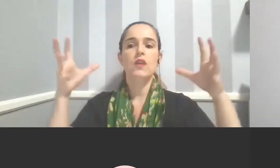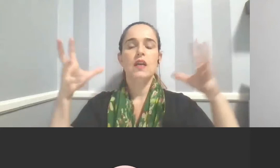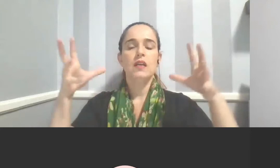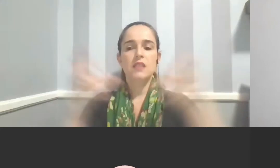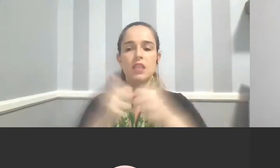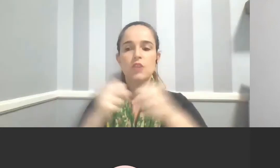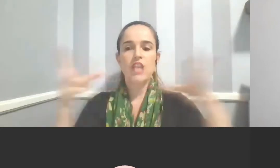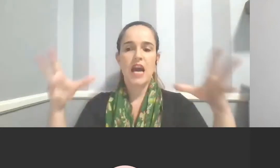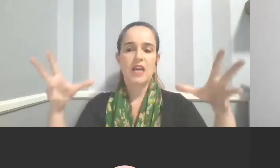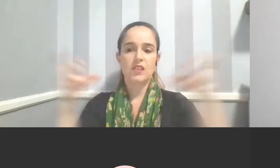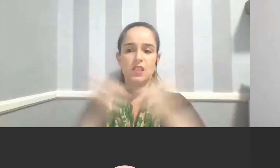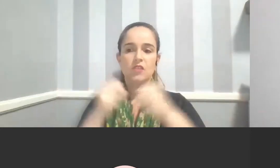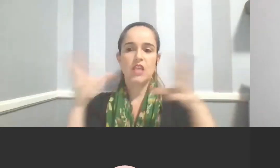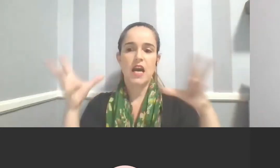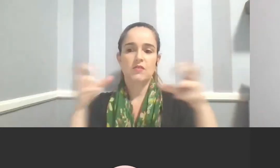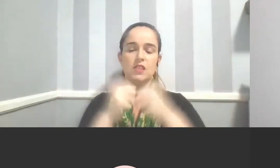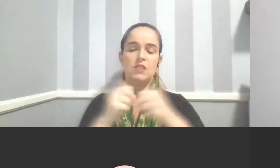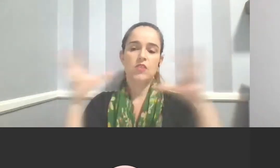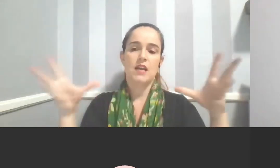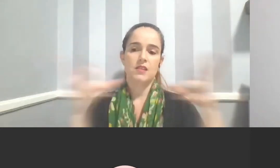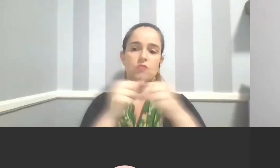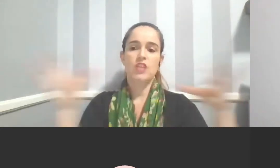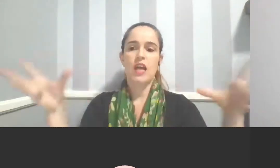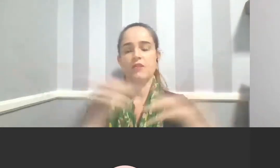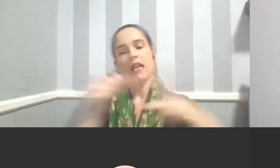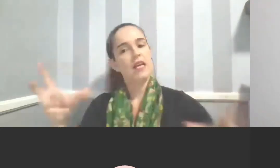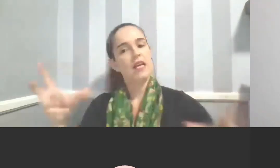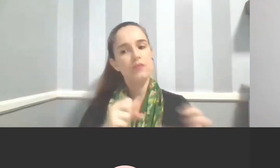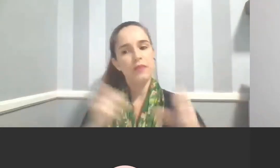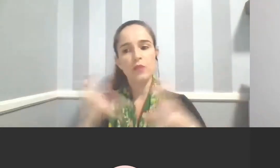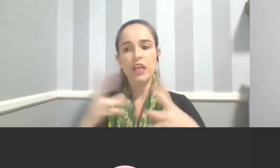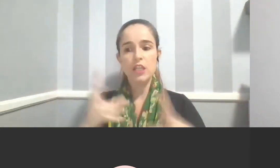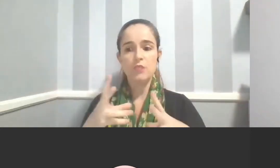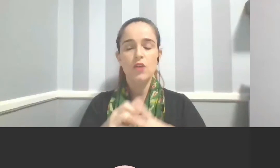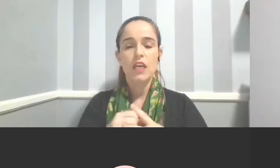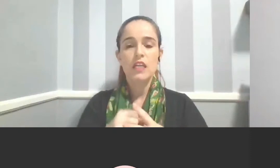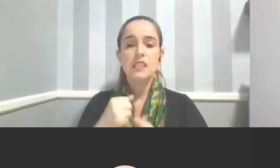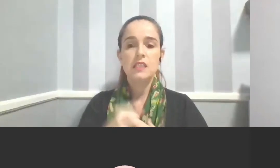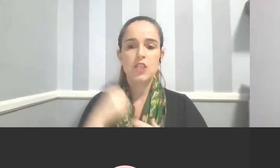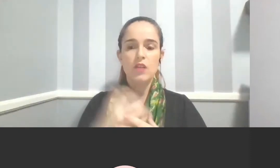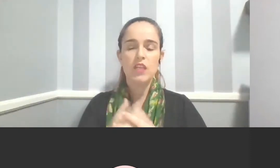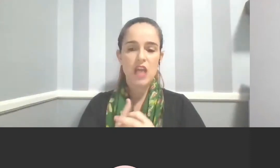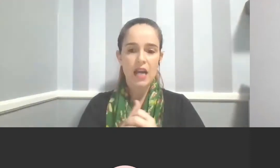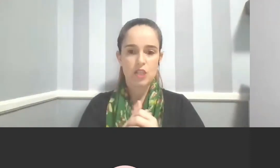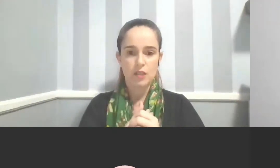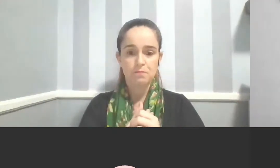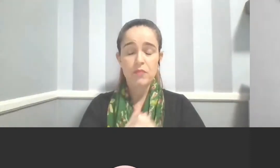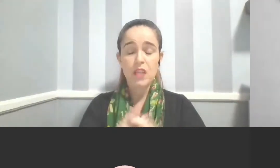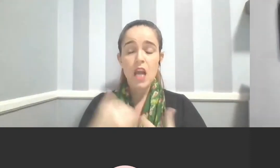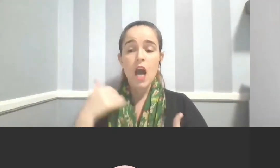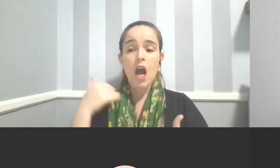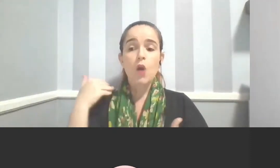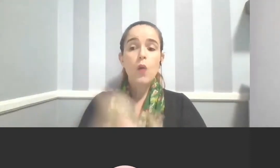corpo. Então, sístole, diástole, sístole, diástole, sístole, diástole, sístole, diástole. Está naquele movimento rítmico de sístole e